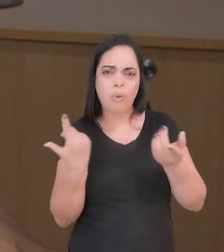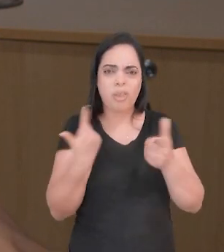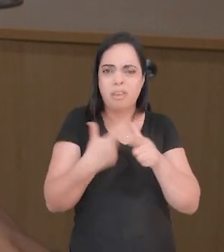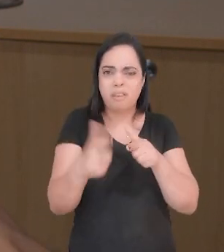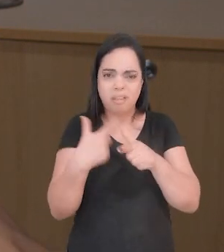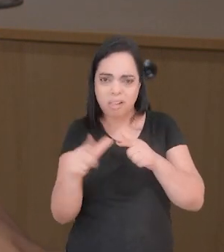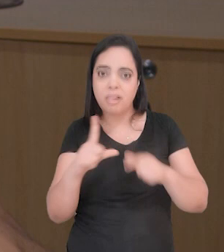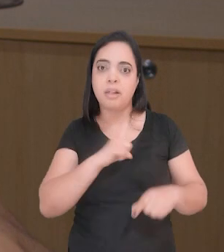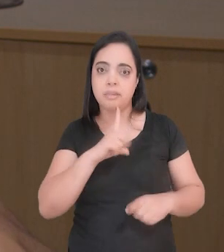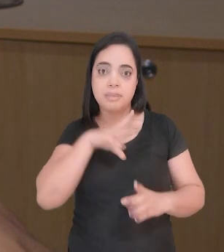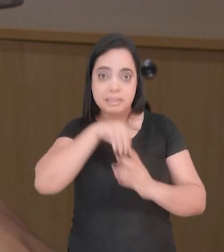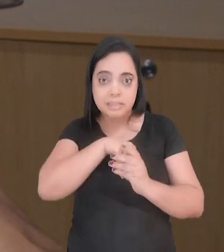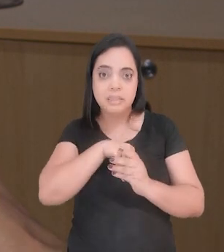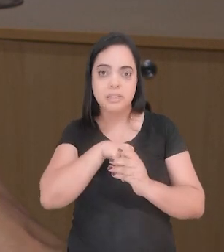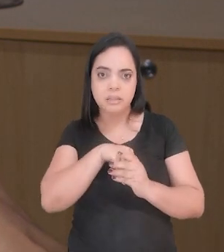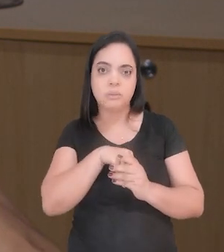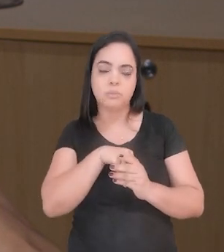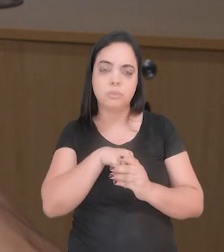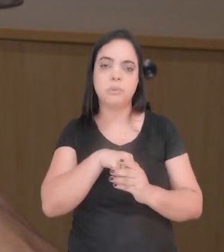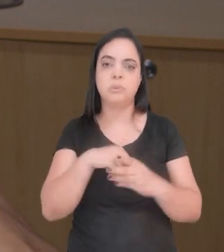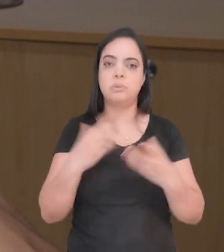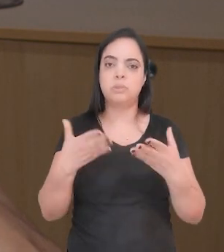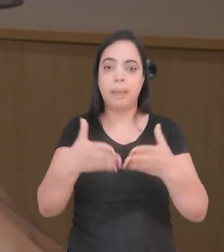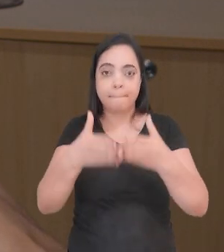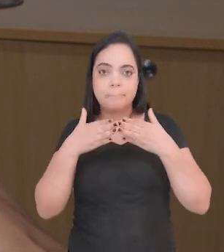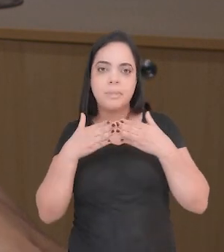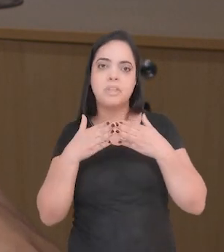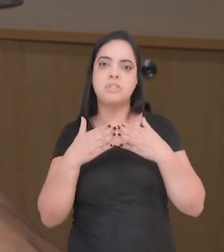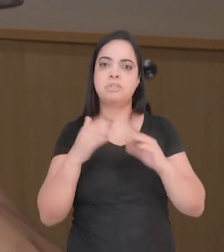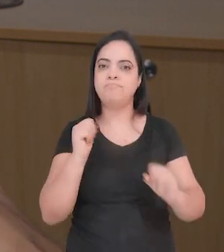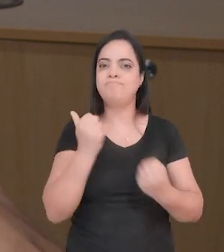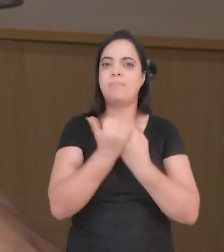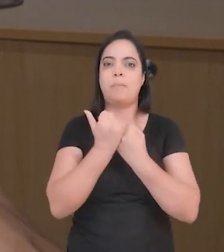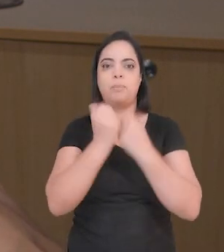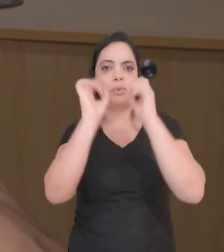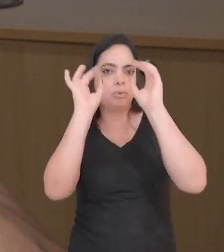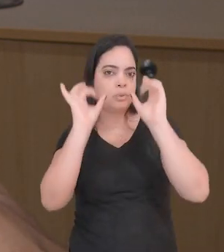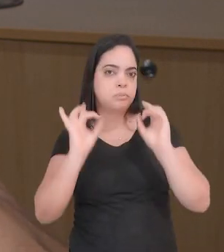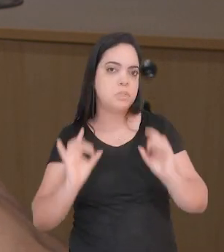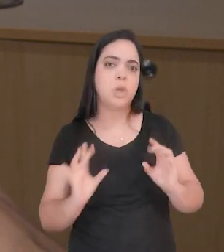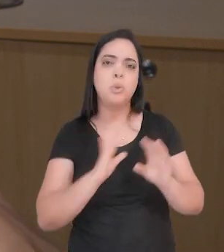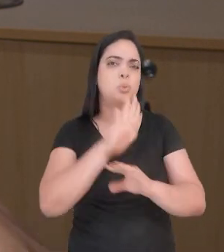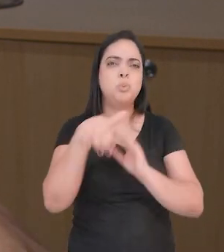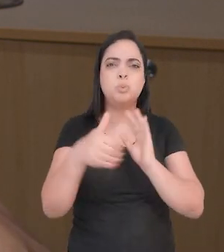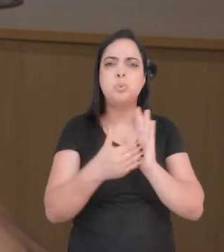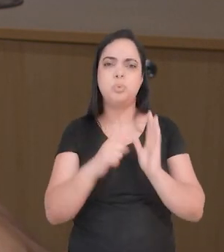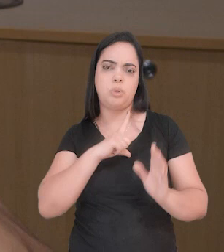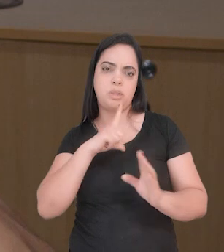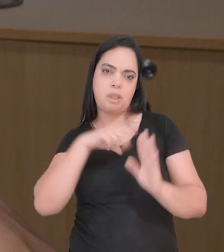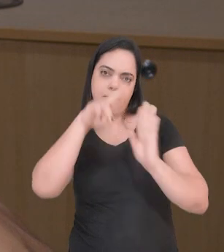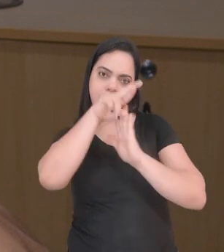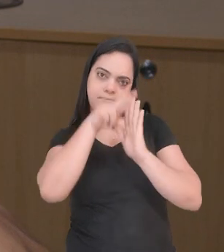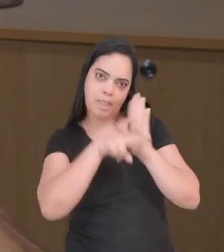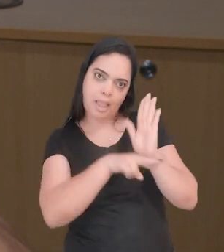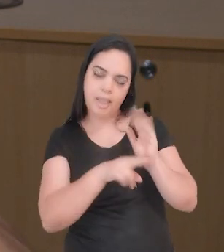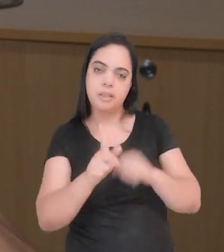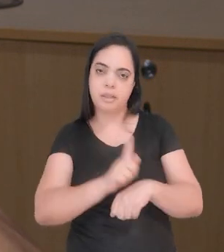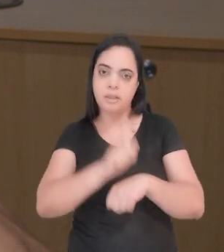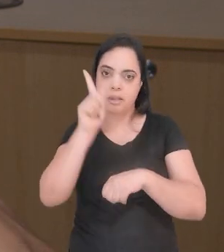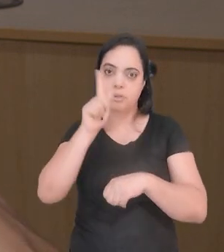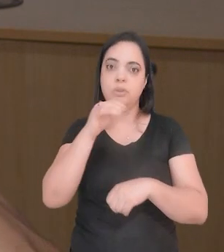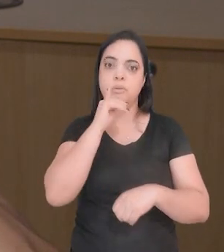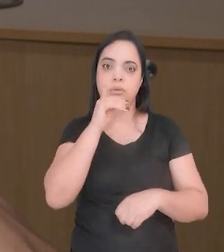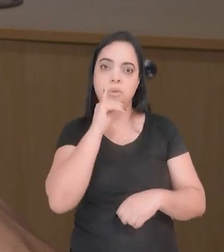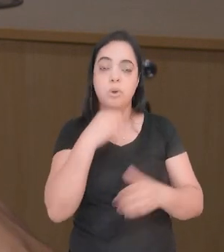qualquer problema que ele tenha solicitar um regime especial que tudo que tá na